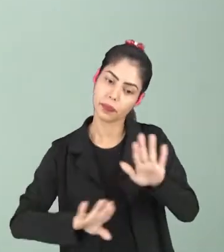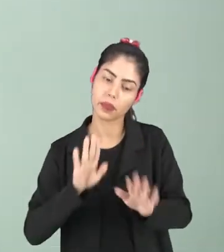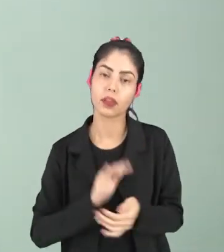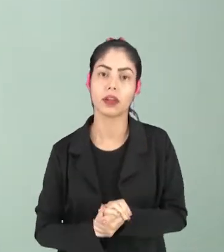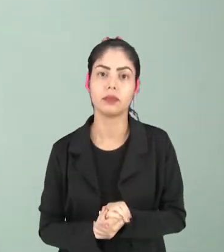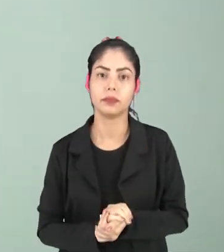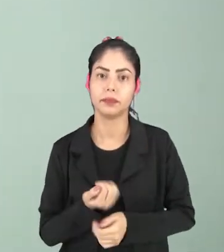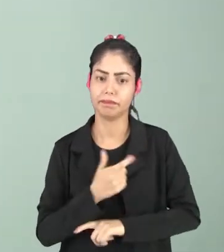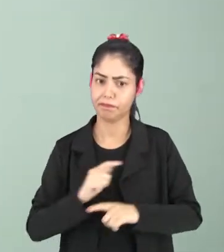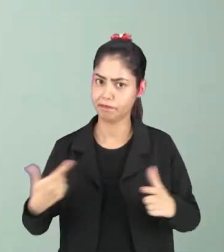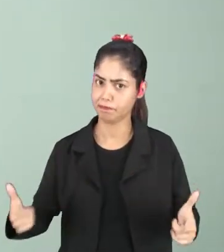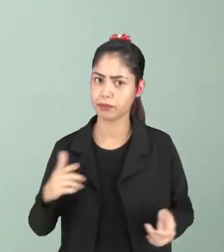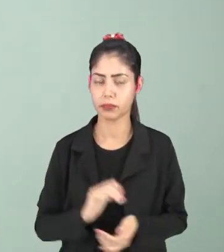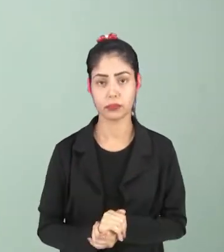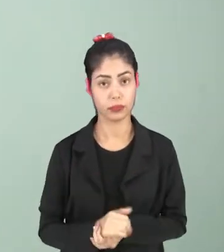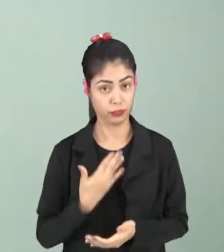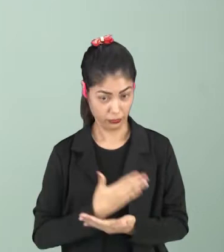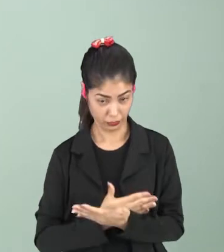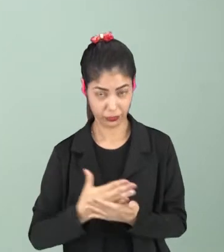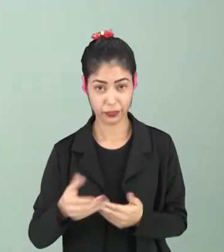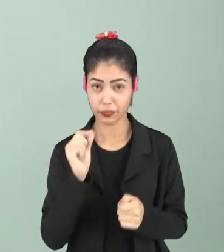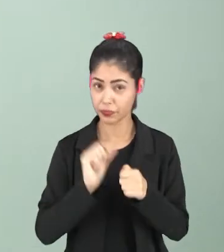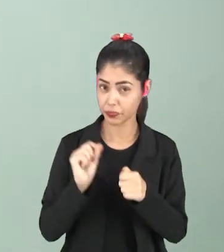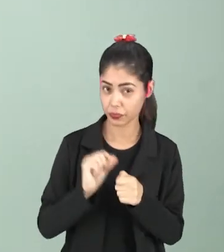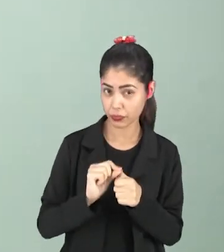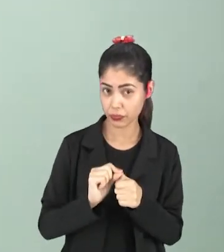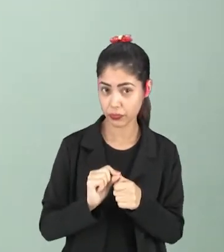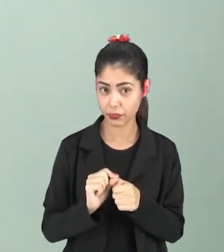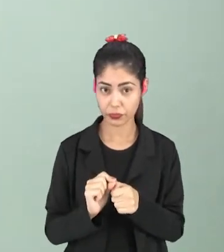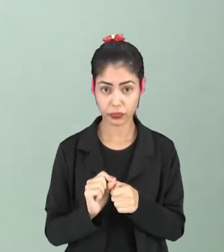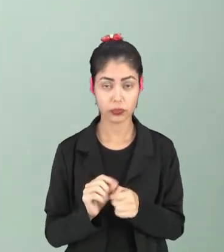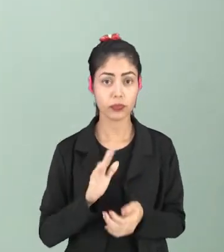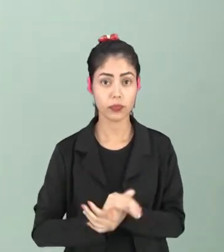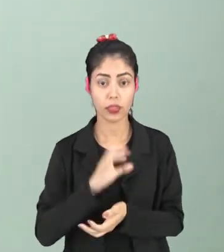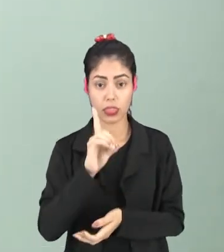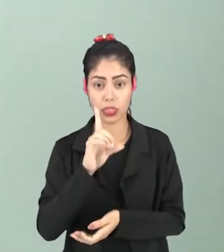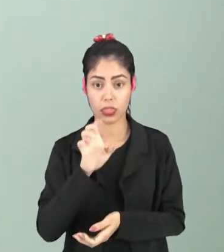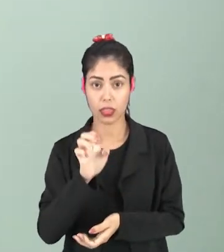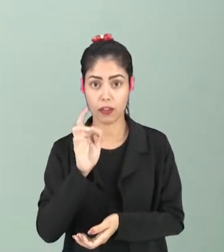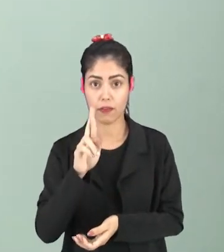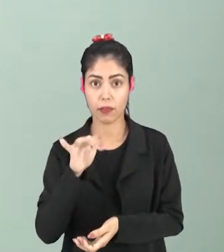mais elaborados. Né? Eles começaram a fazer um processo chamado de defumação. Tá?